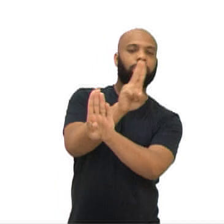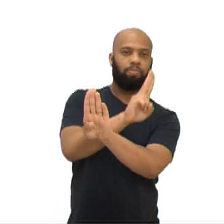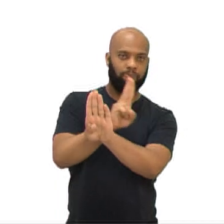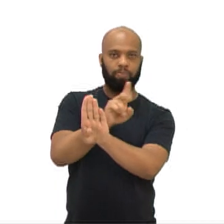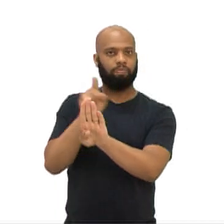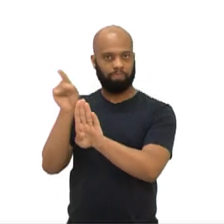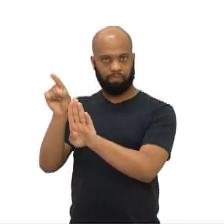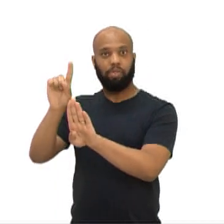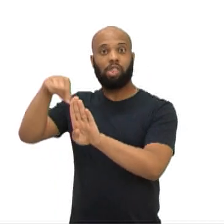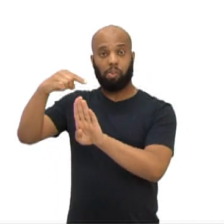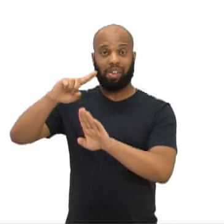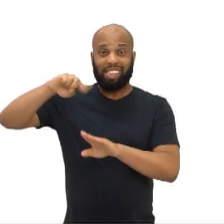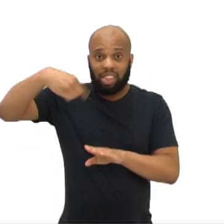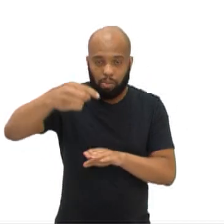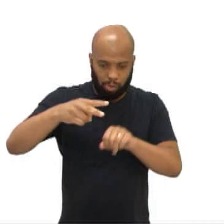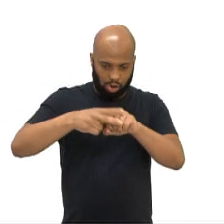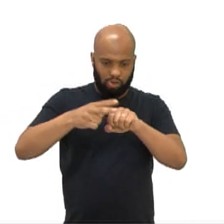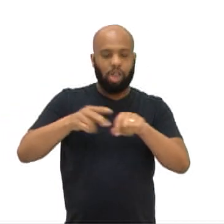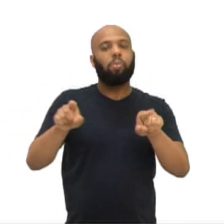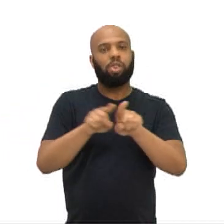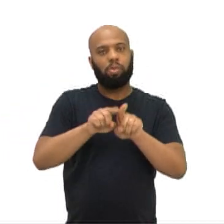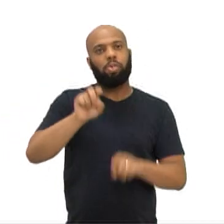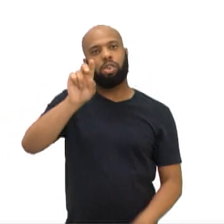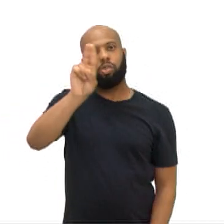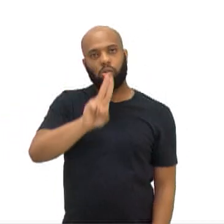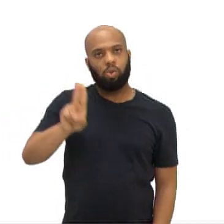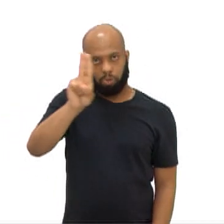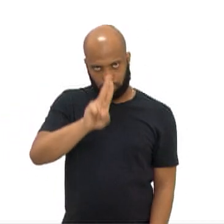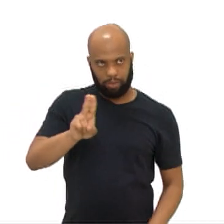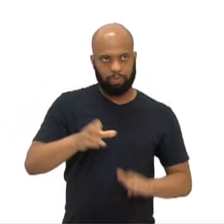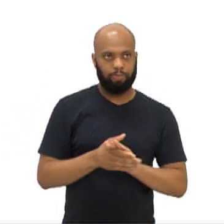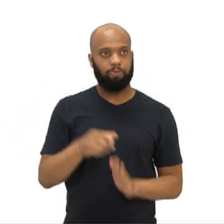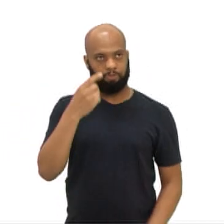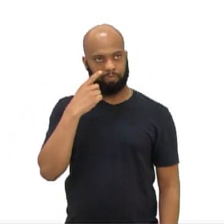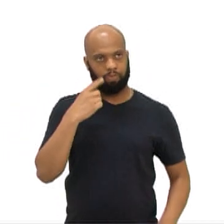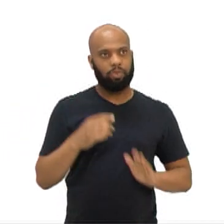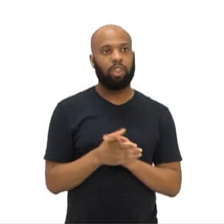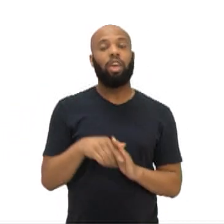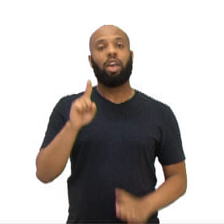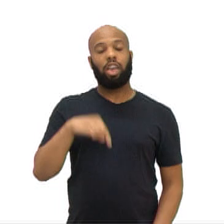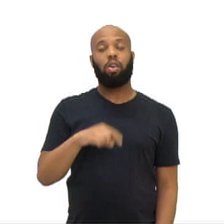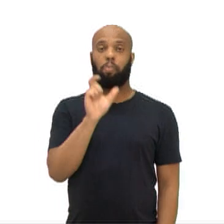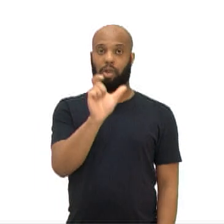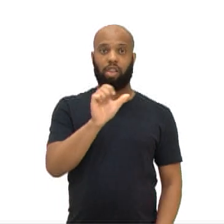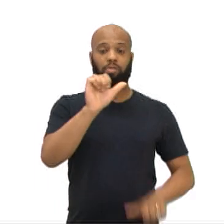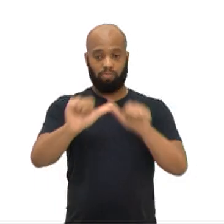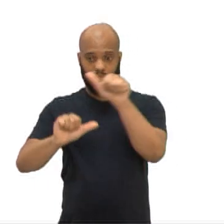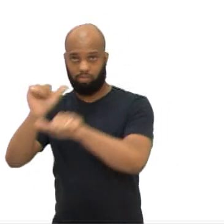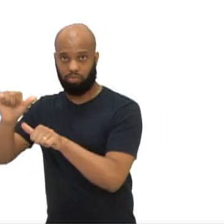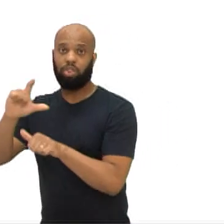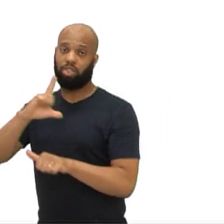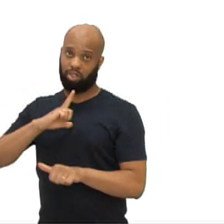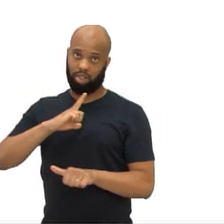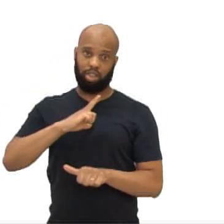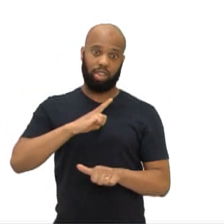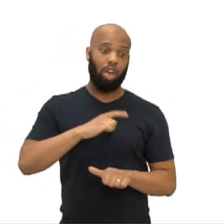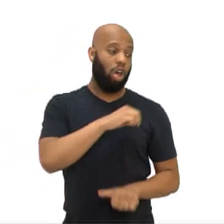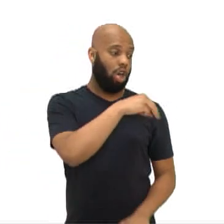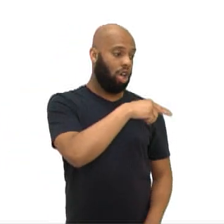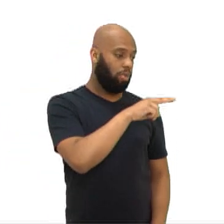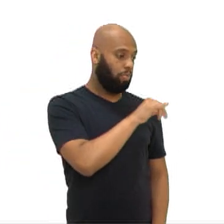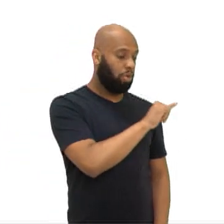e depois de verbos também. Perfeito? A ver o que temos aqui. É uma palavra variável. Veja que é diferente do